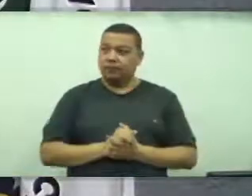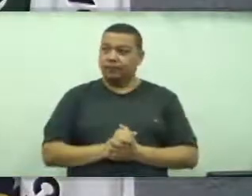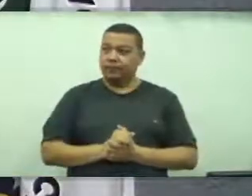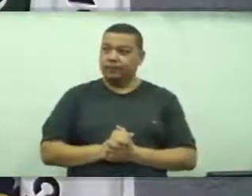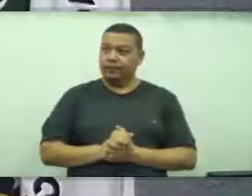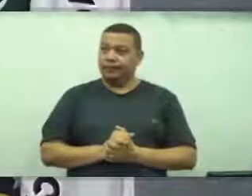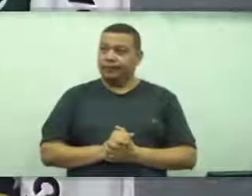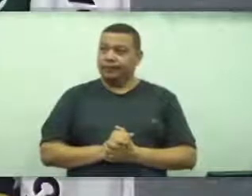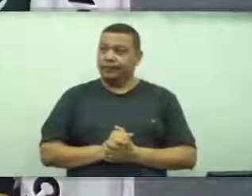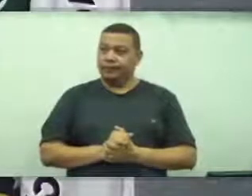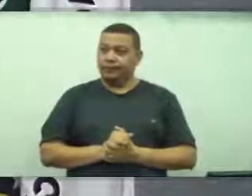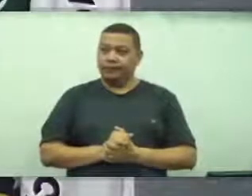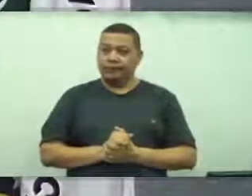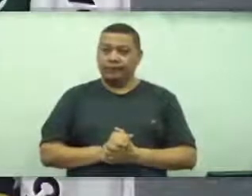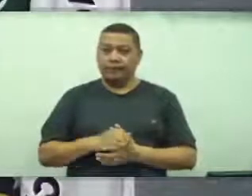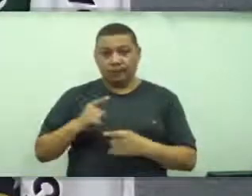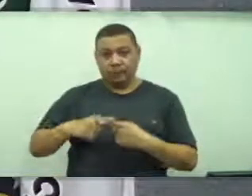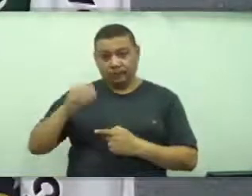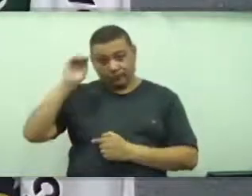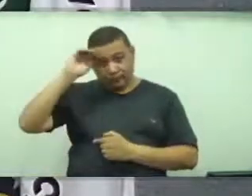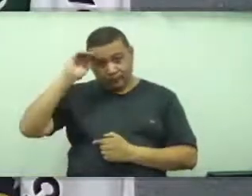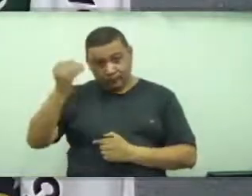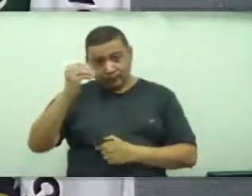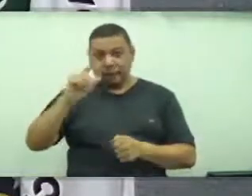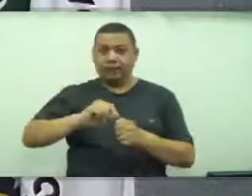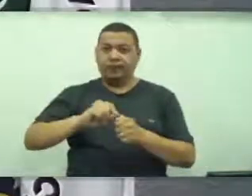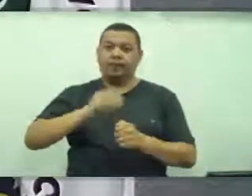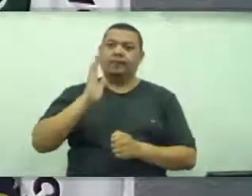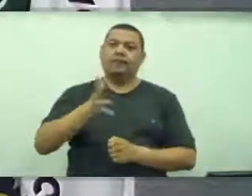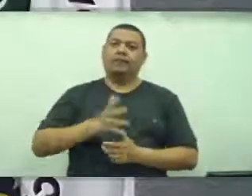tomadas pelo prefeito Adailto Fúria,